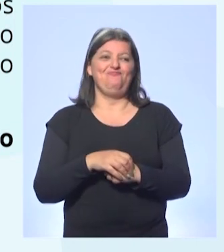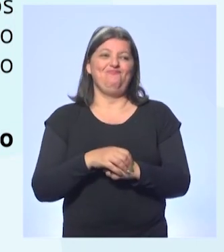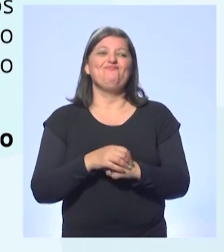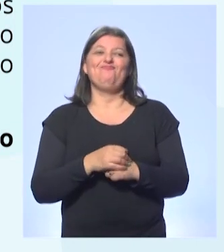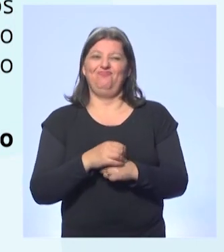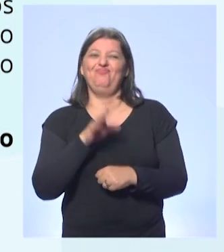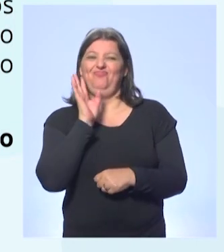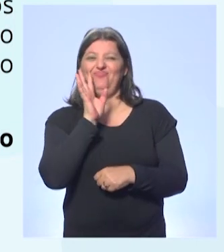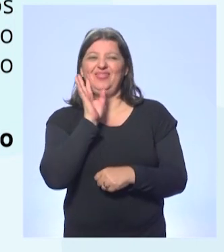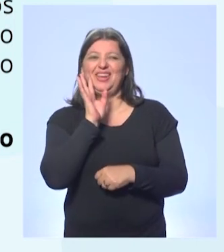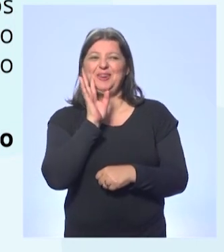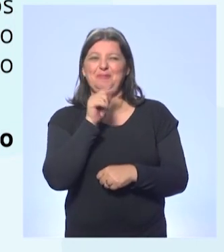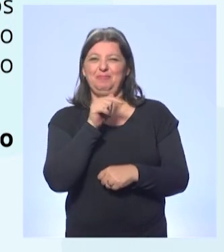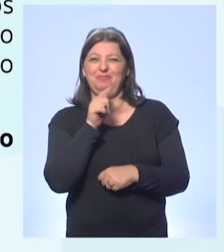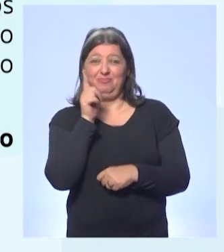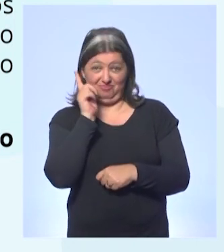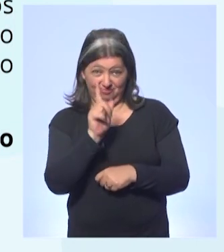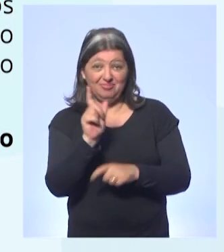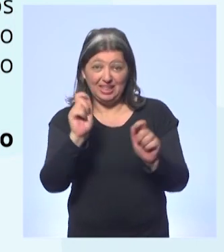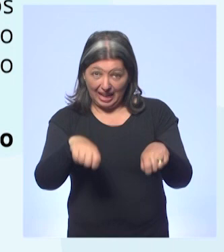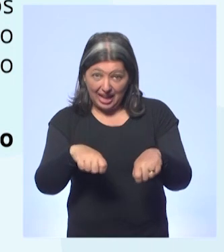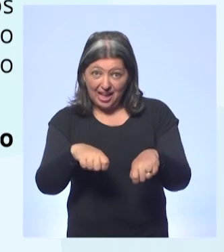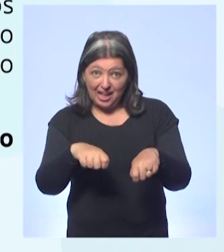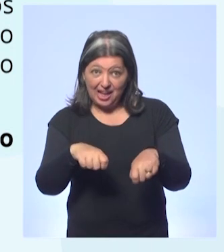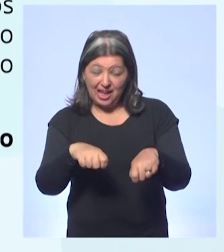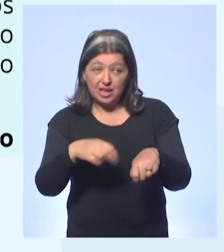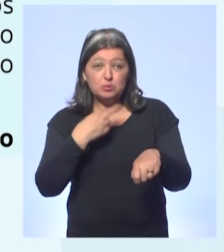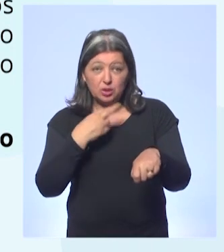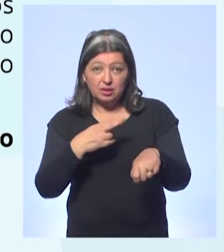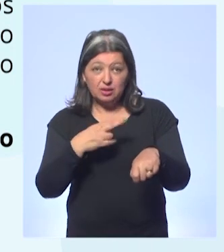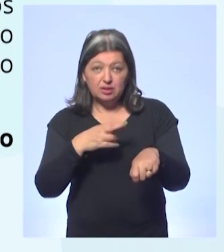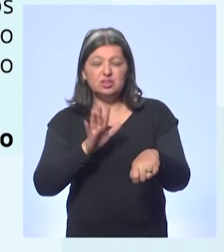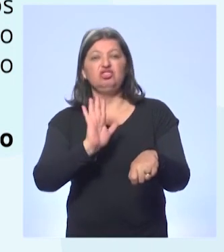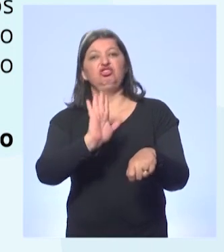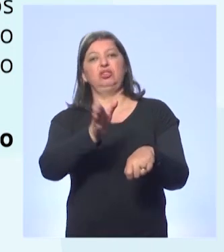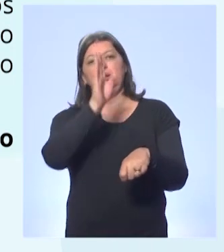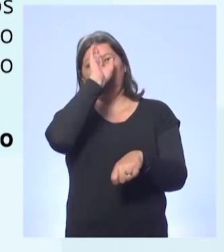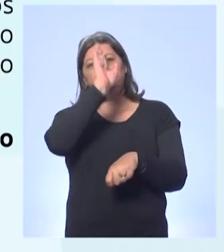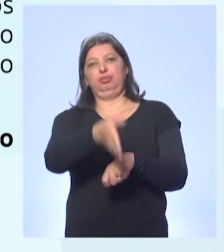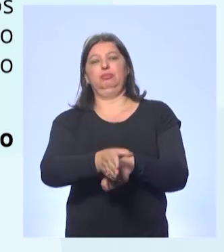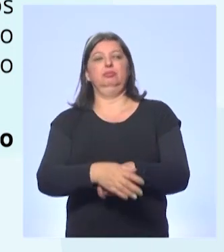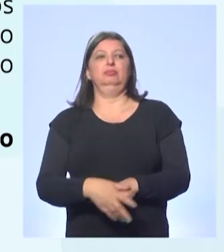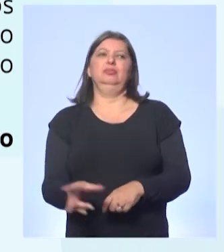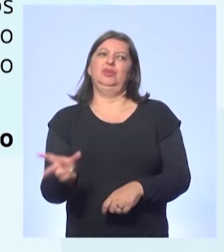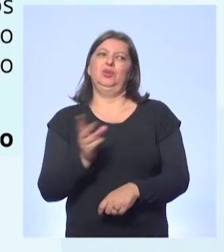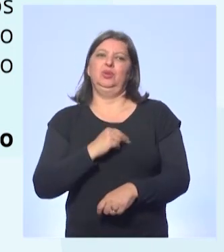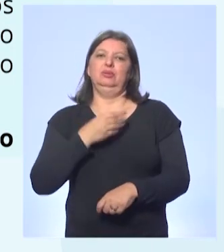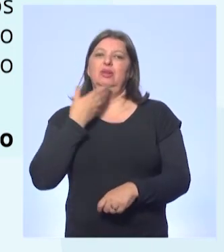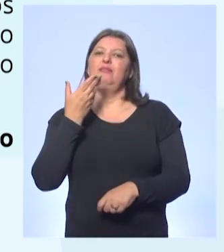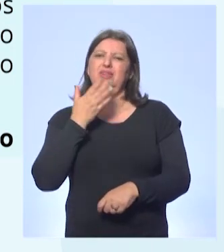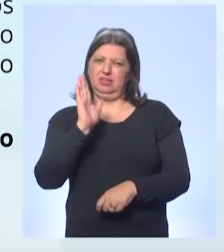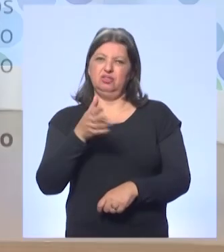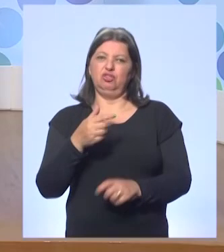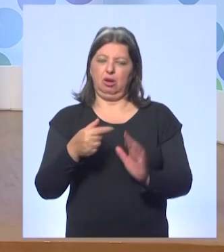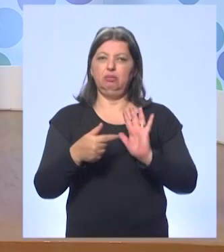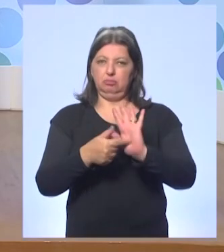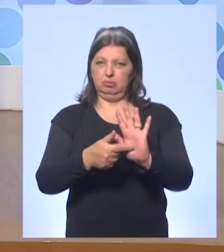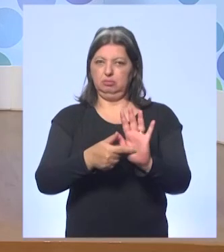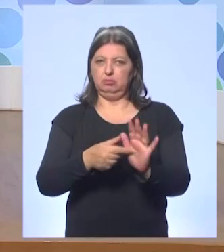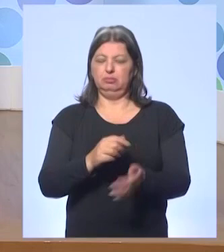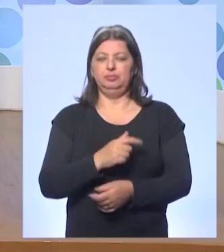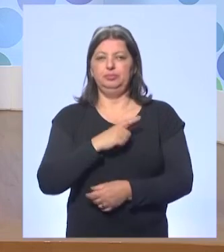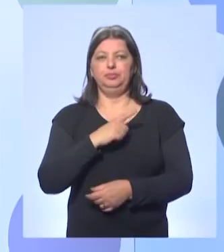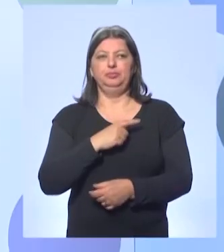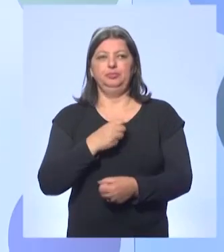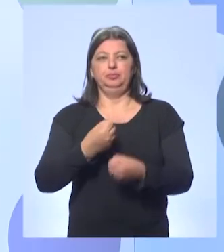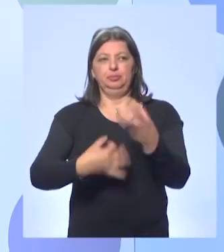Bacana. Pessoal, será que o pessoal consegue responder? Acho que já responderam aqui, uma professora. tem aqui que está muito fácil, já né? apareceu aqui uma resposta.